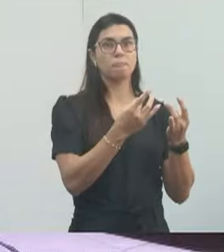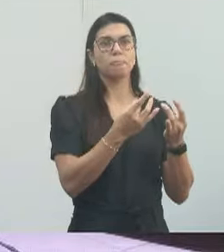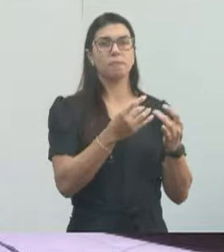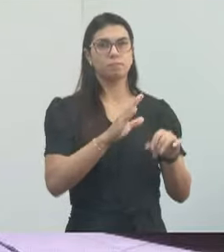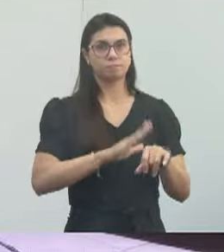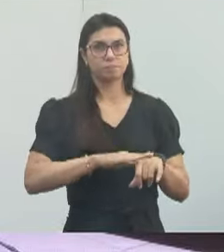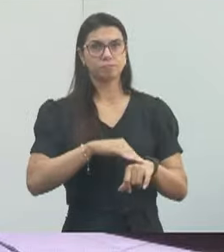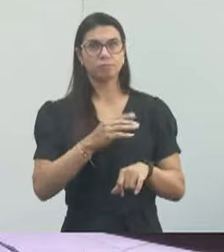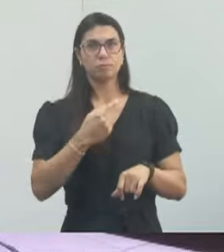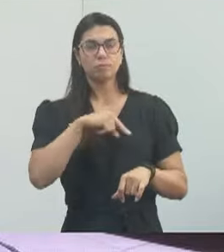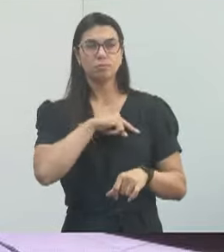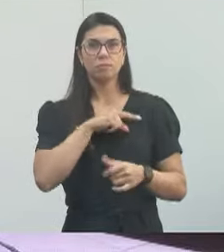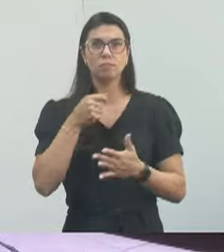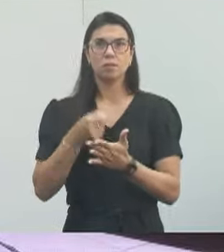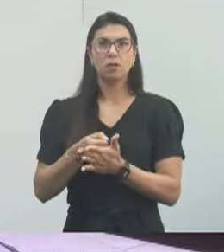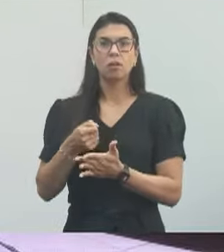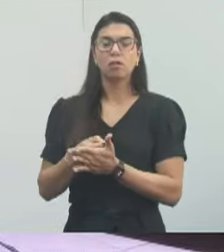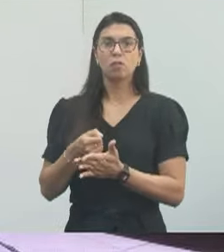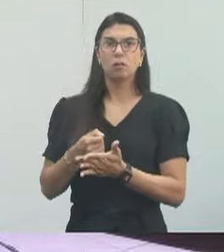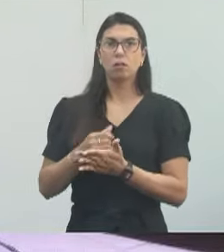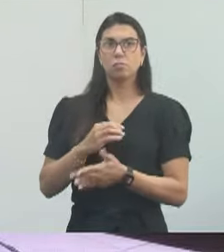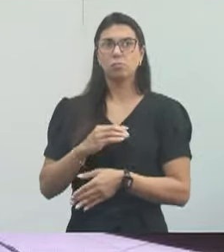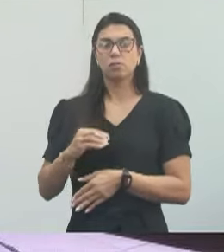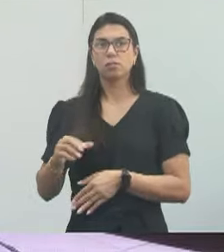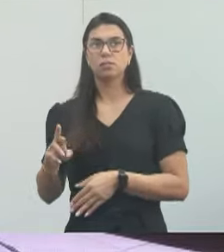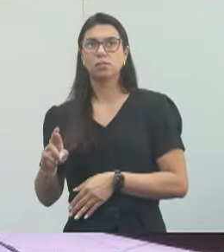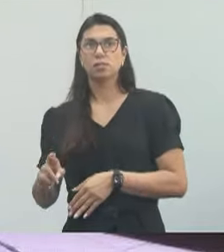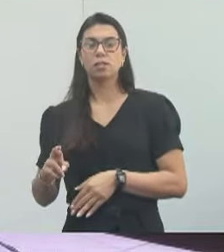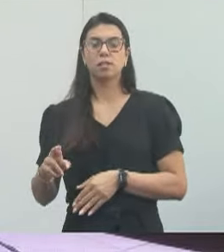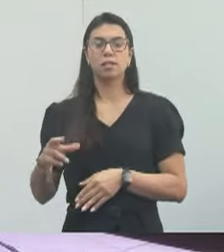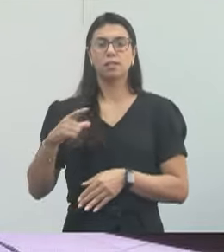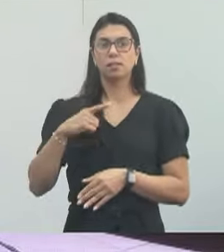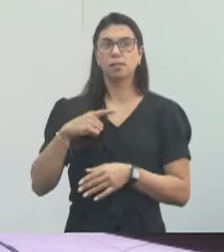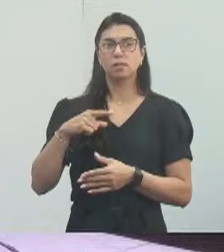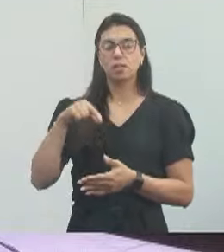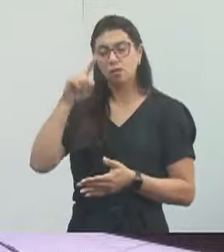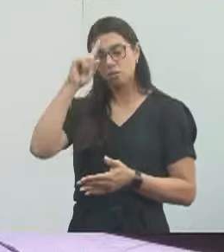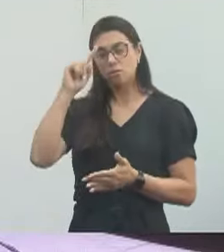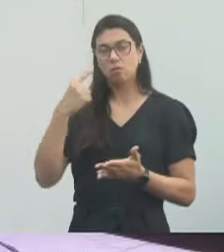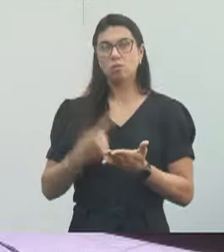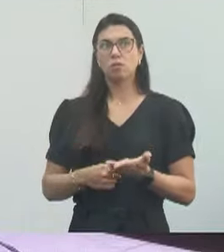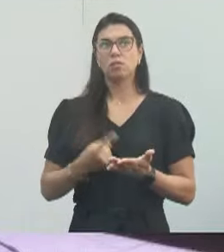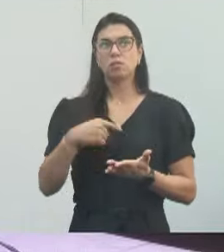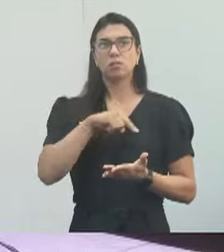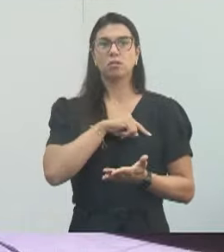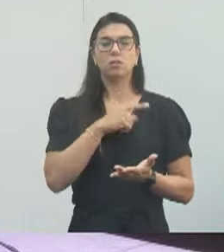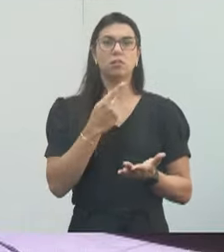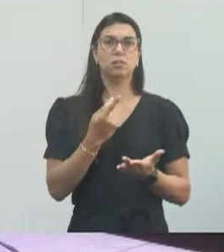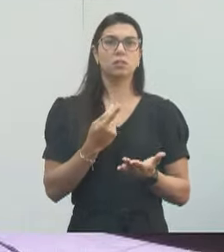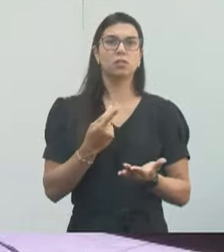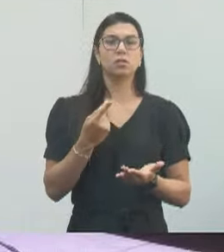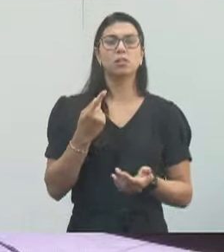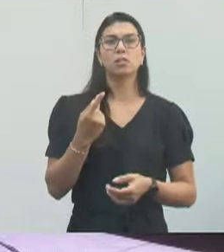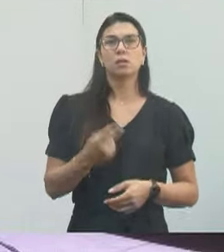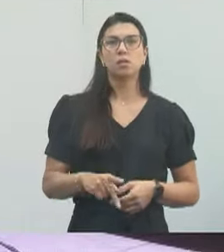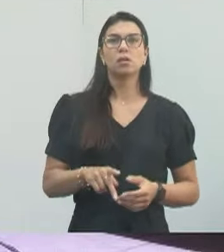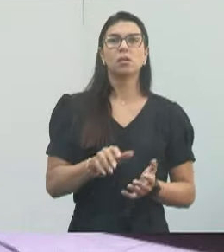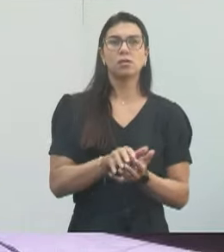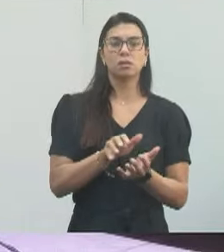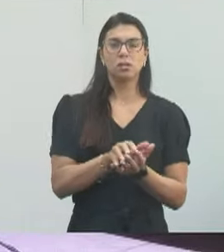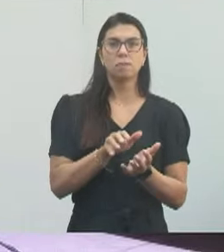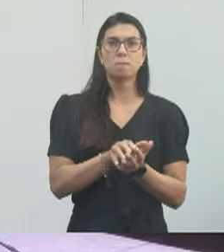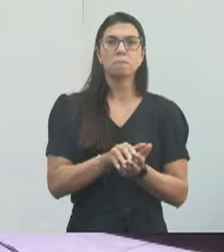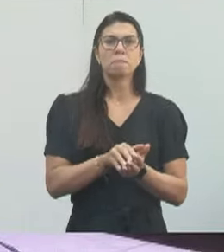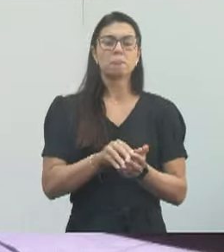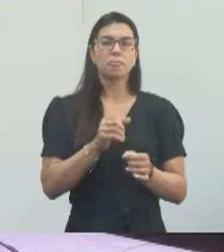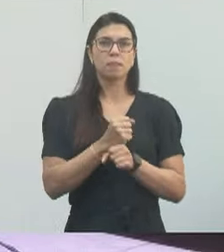gente tá cobrando justamente para isso para que a CCR nova duta tenha esse compromisso com a nossa cidade e agilize as obras ali para sair o mais rápido possível